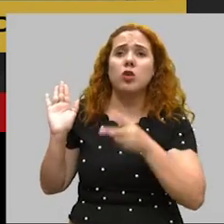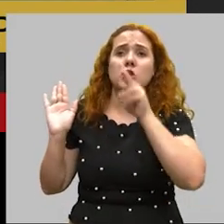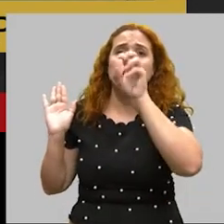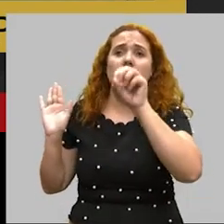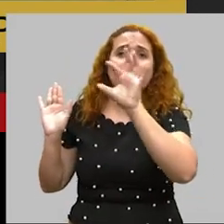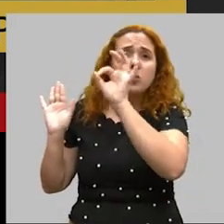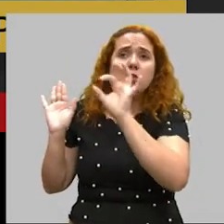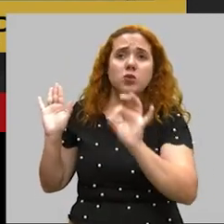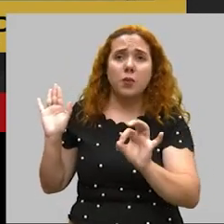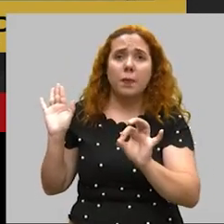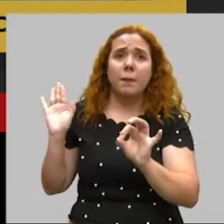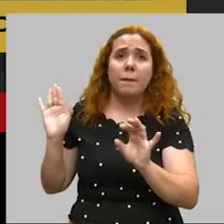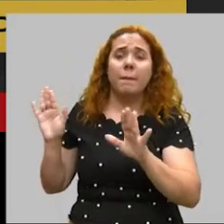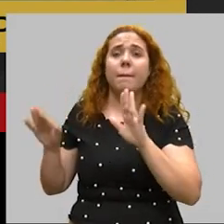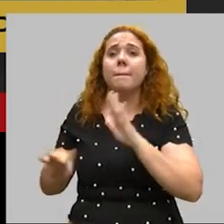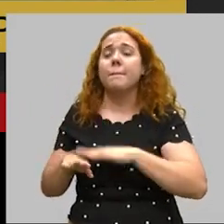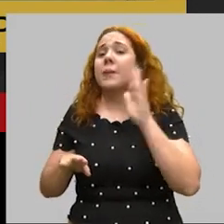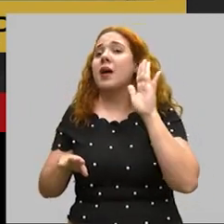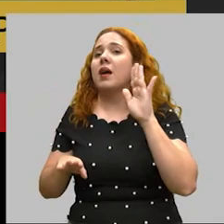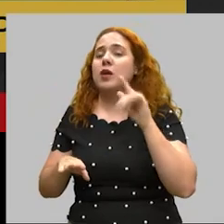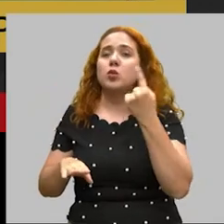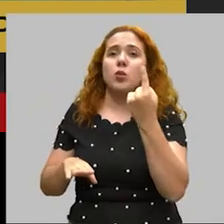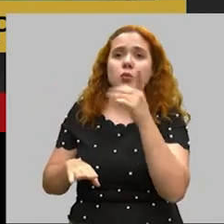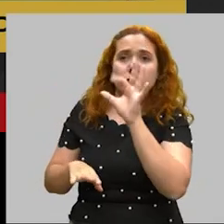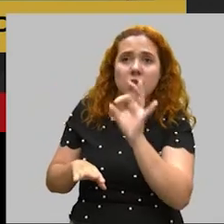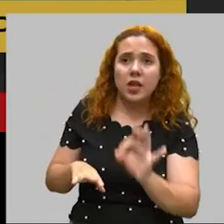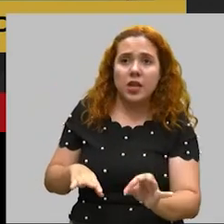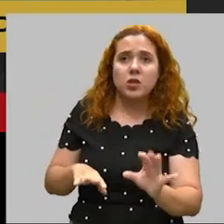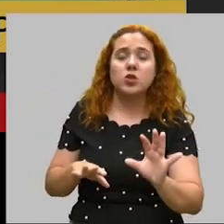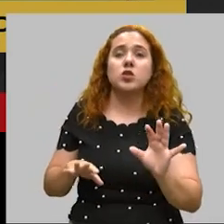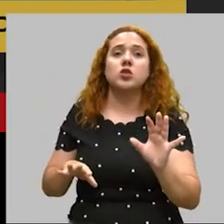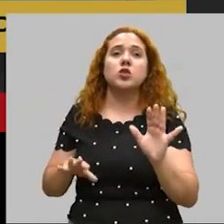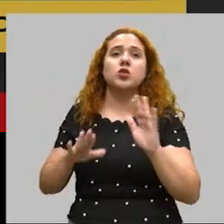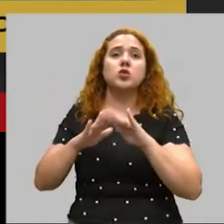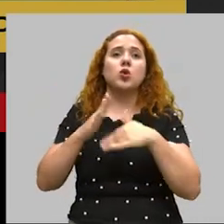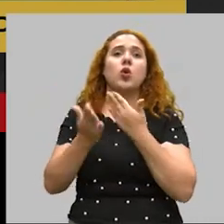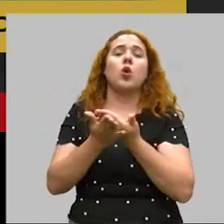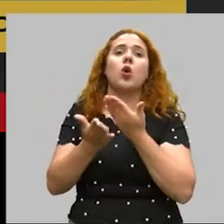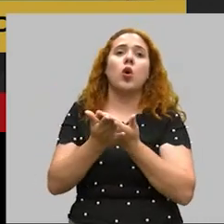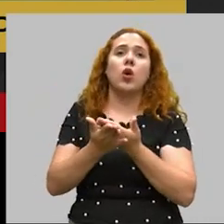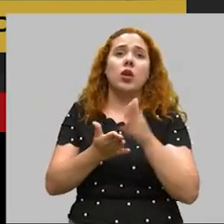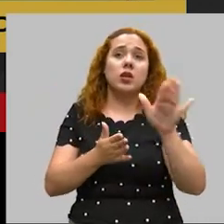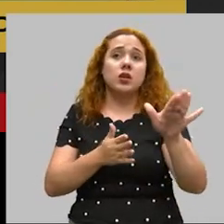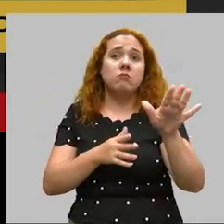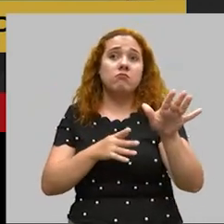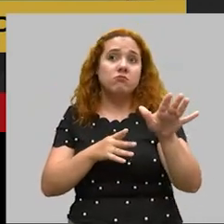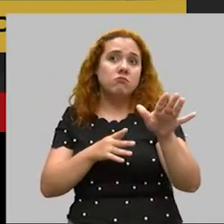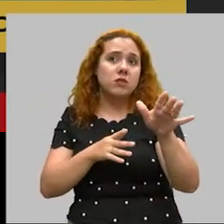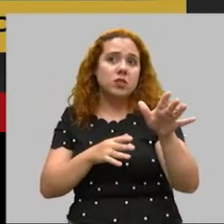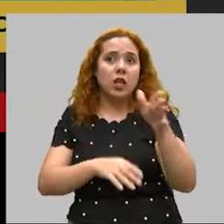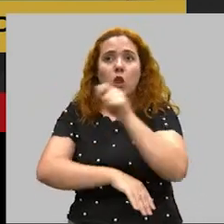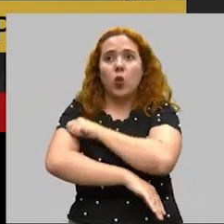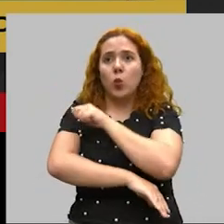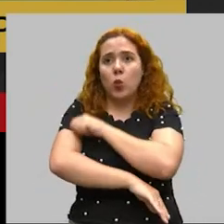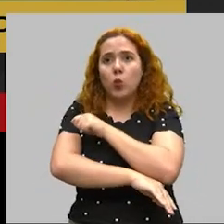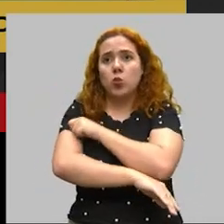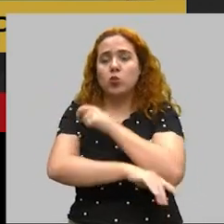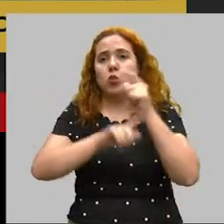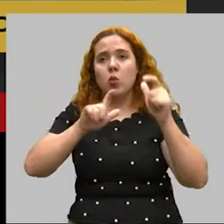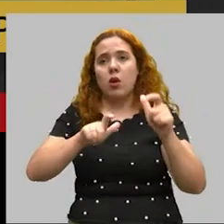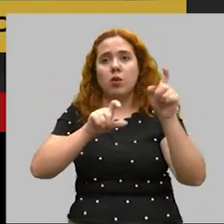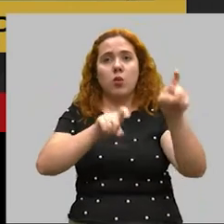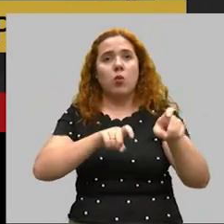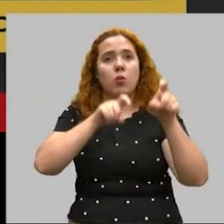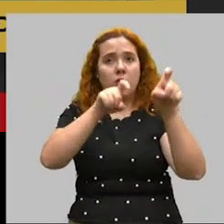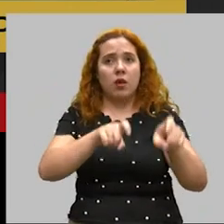dos Estudantes mais um que as escolas são classificadas né né ou seja tem 50% de estudantes de escola do de área rurais aquela escola